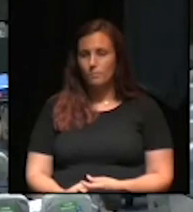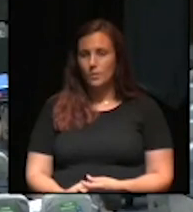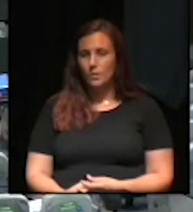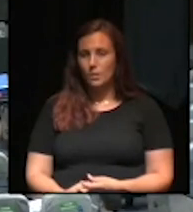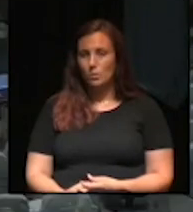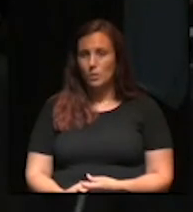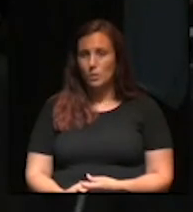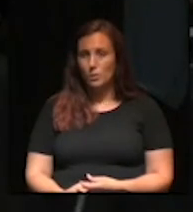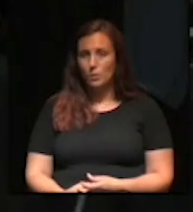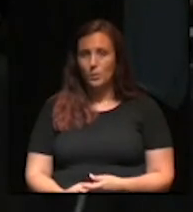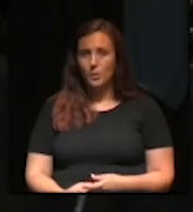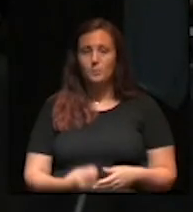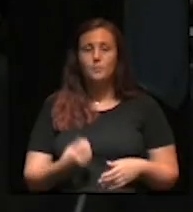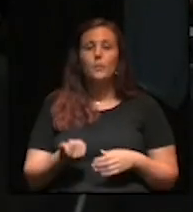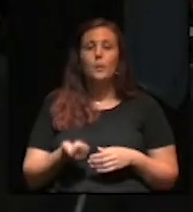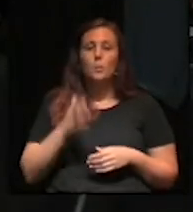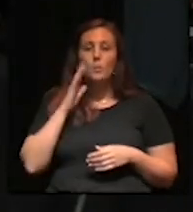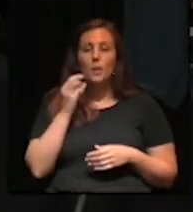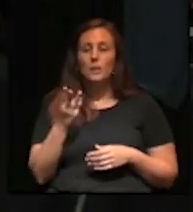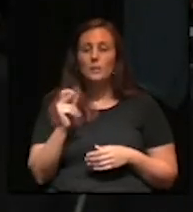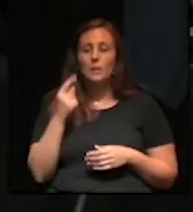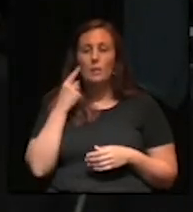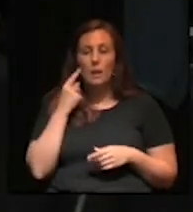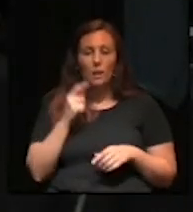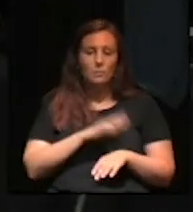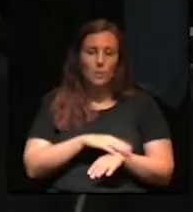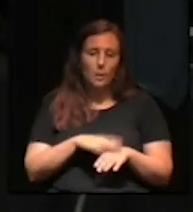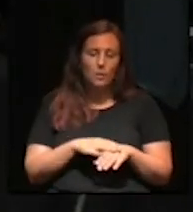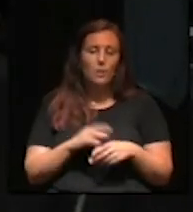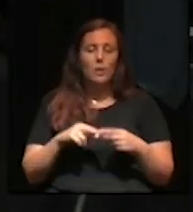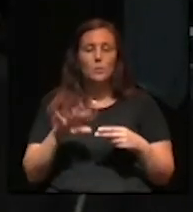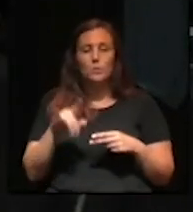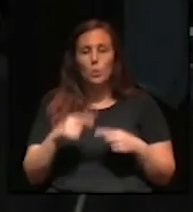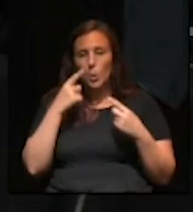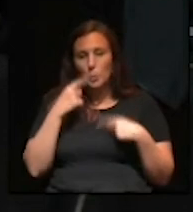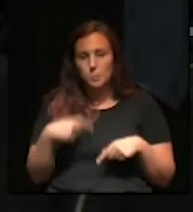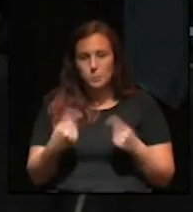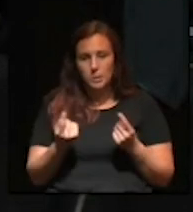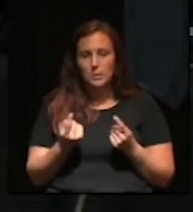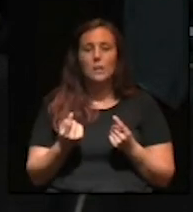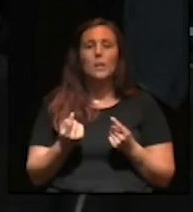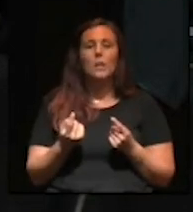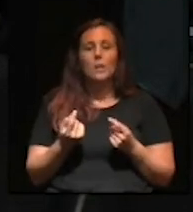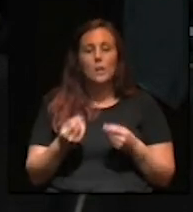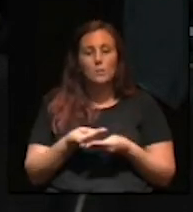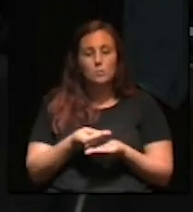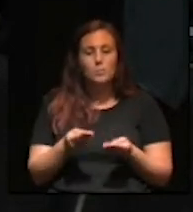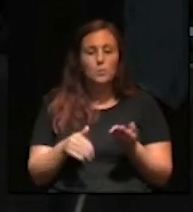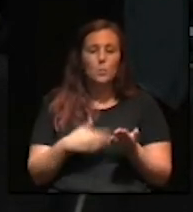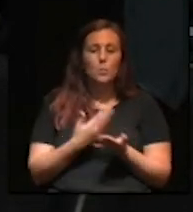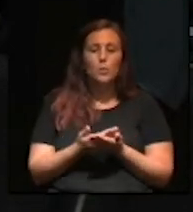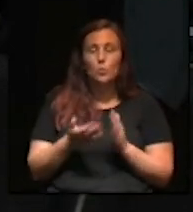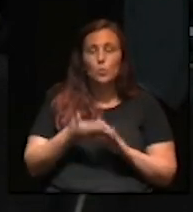Muito boa tarde. Após 3 anos de mandato, o Executivo da Câmara Municipal de Lisboa apresenta de forma urgente a esta Assembleia uma proposta